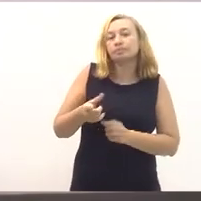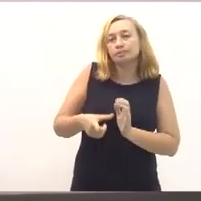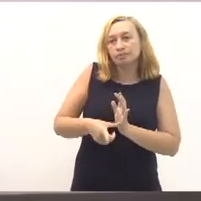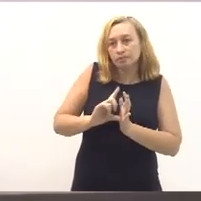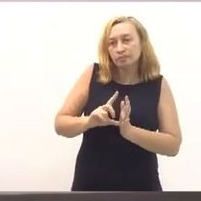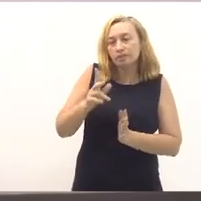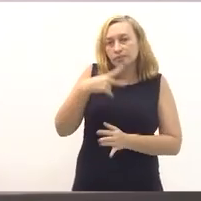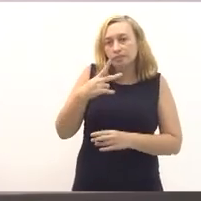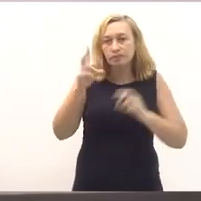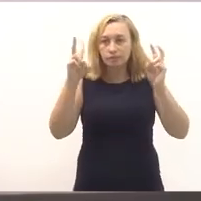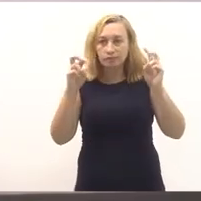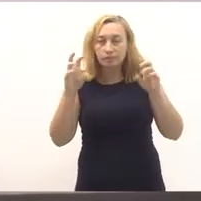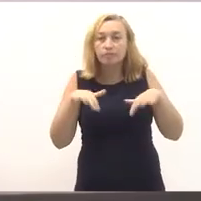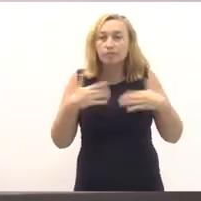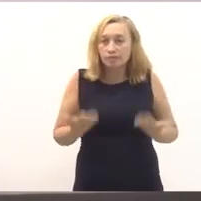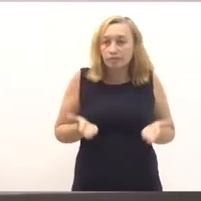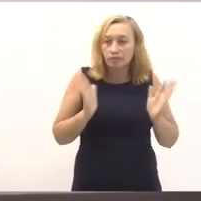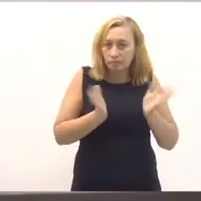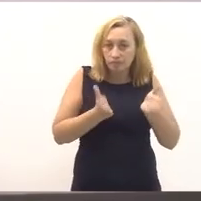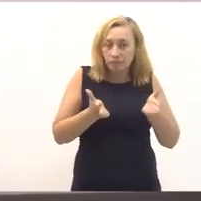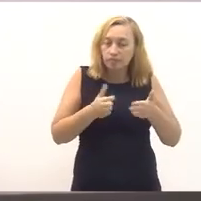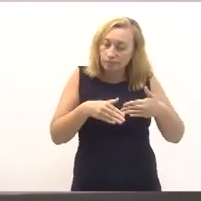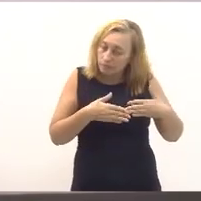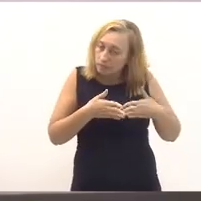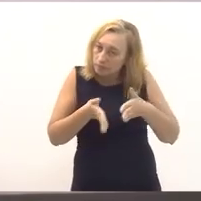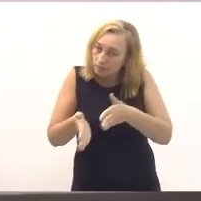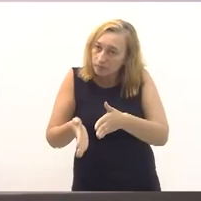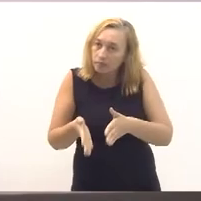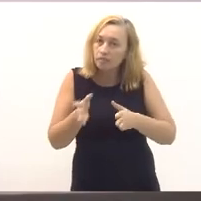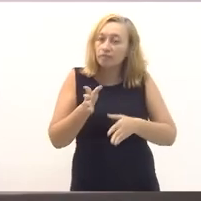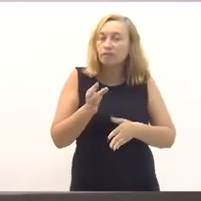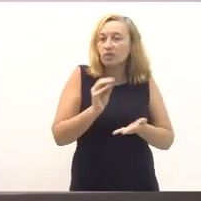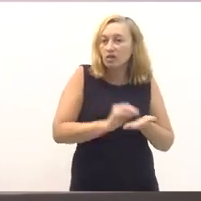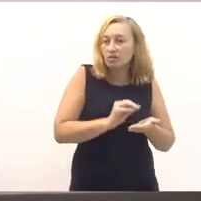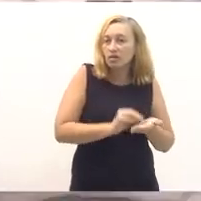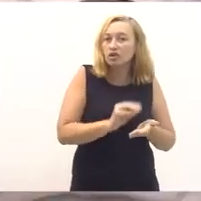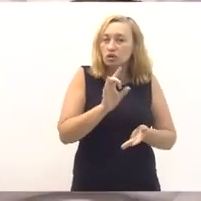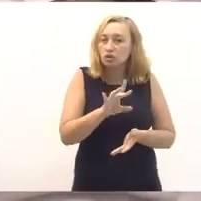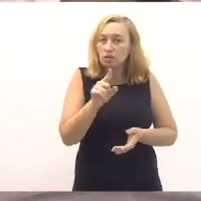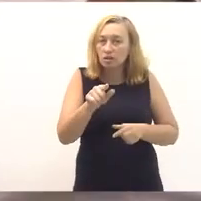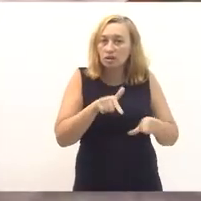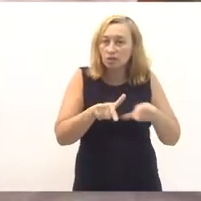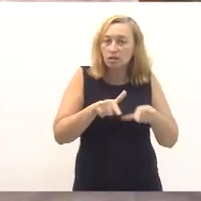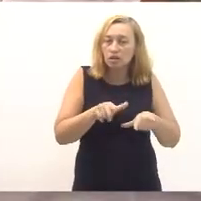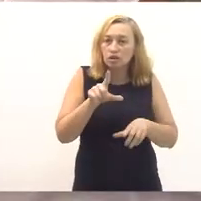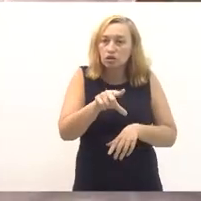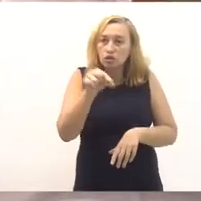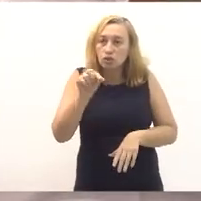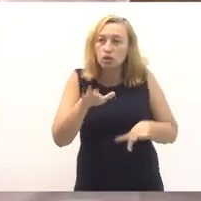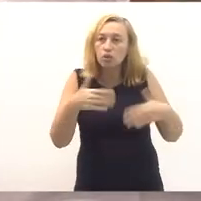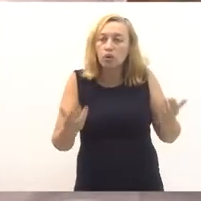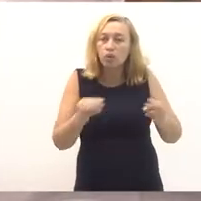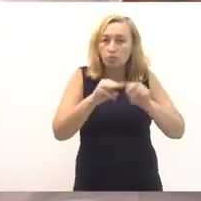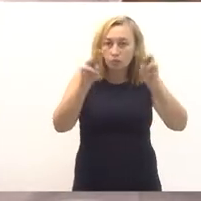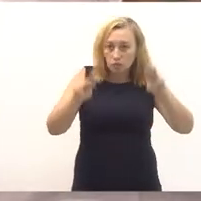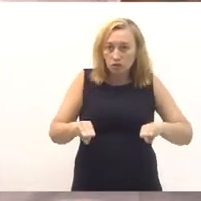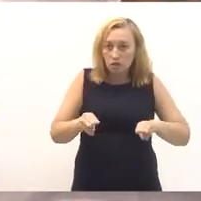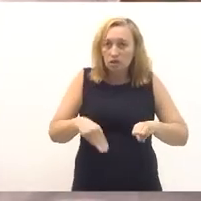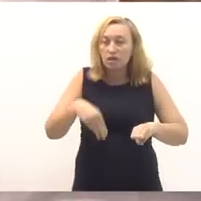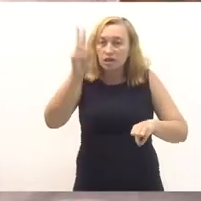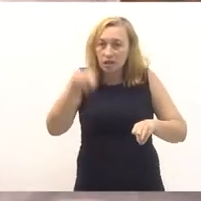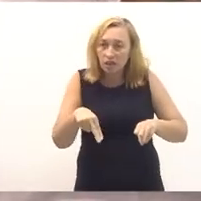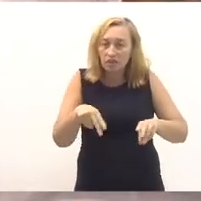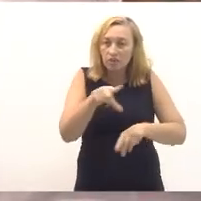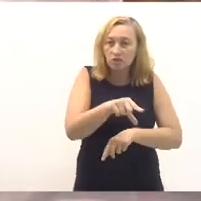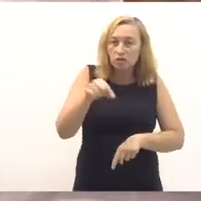tratar desse assunto então isso agora está bem encaminhado falta esse trabalho escolher qual vai ser o museu e quem vai